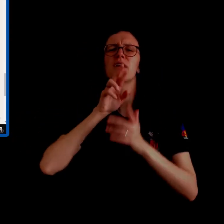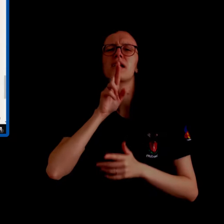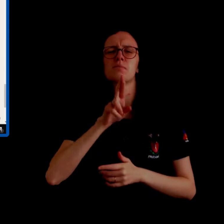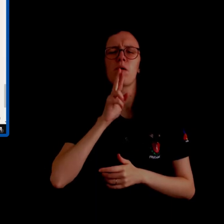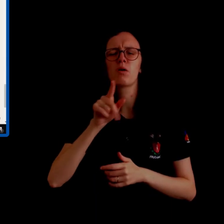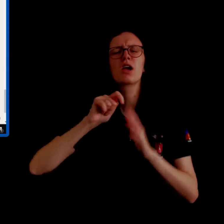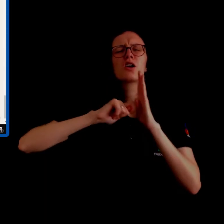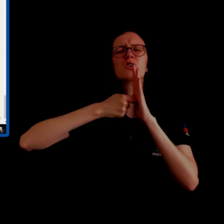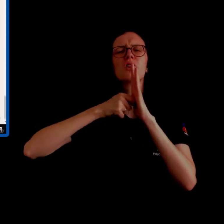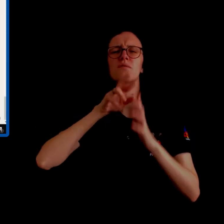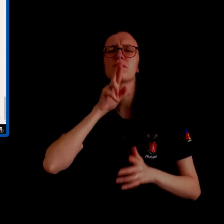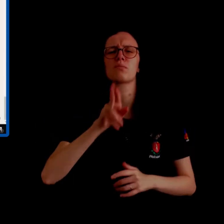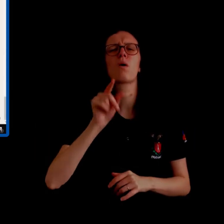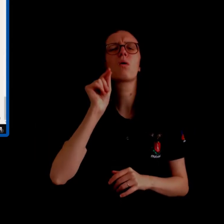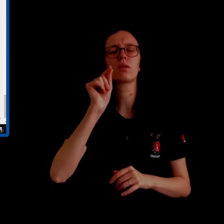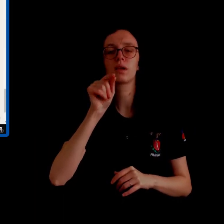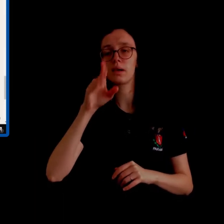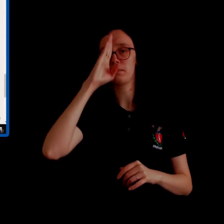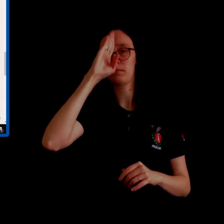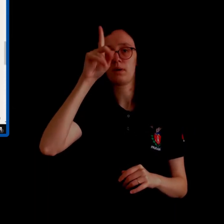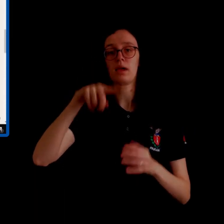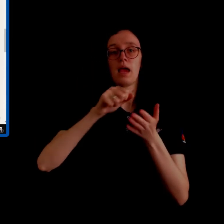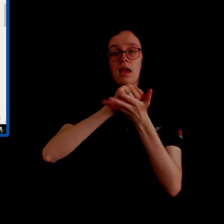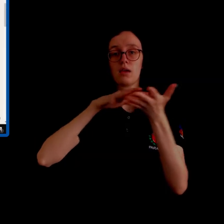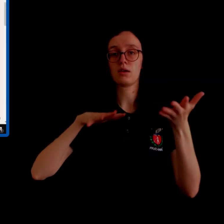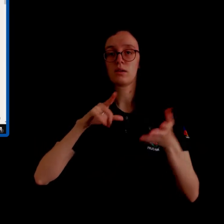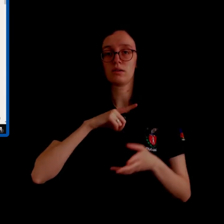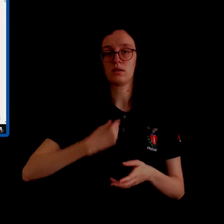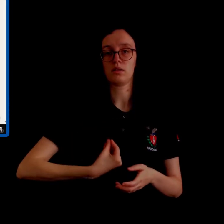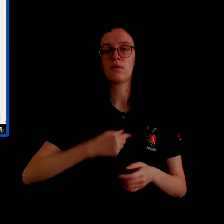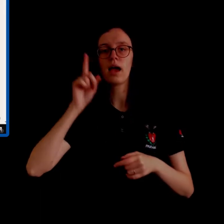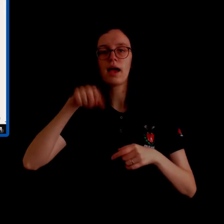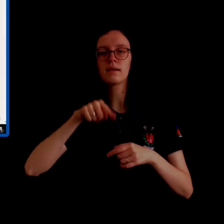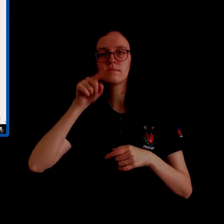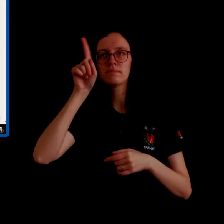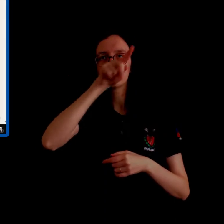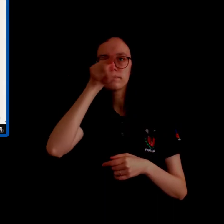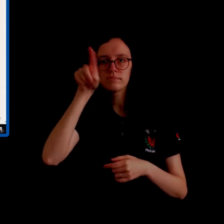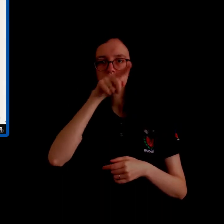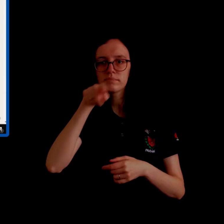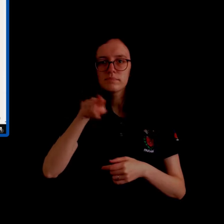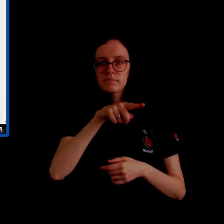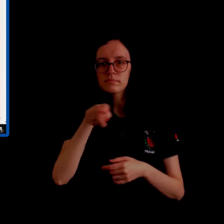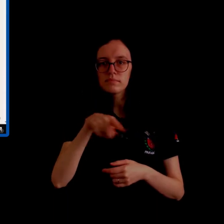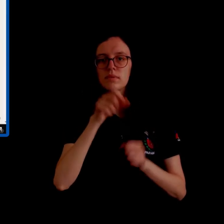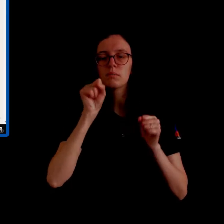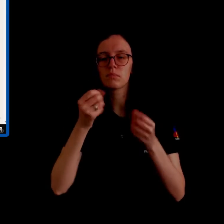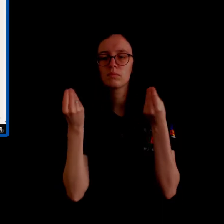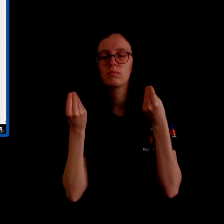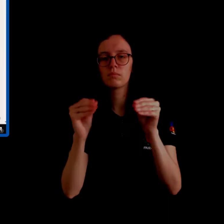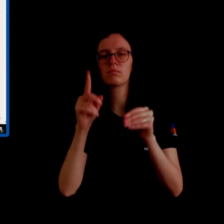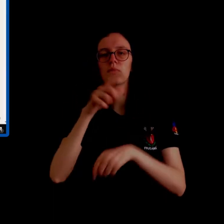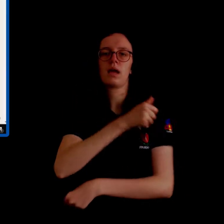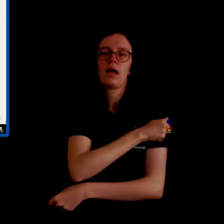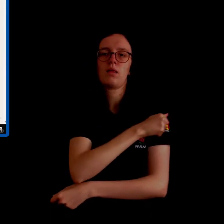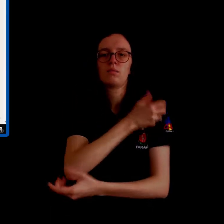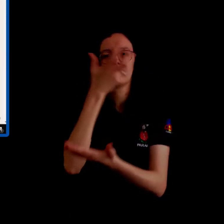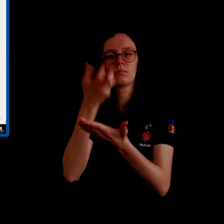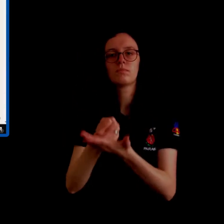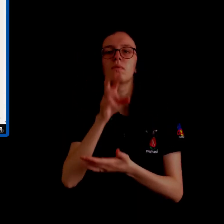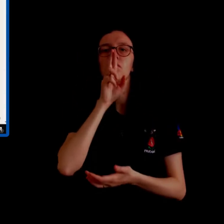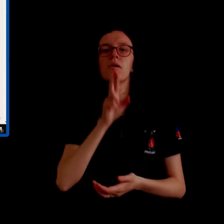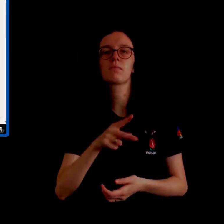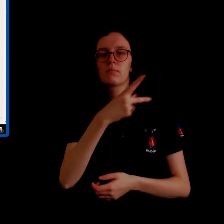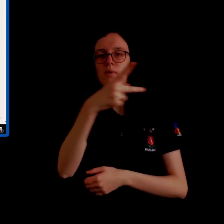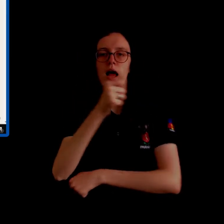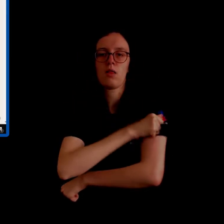de resposta, principalmente nas atividades que tiverem múltipla escolha, eu posso cadastrar o gabarito do meu aluno, tá certo?